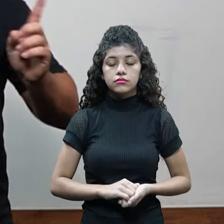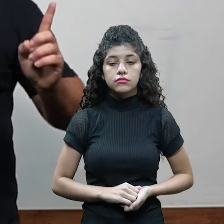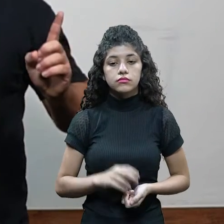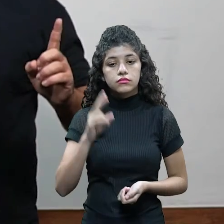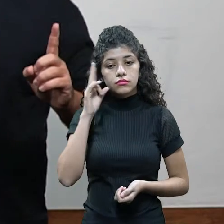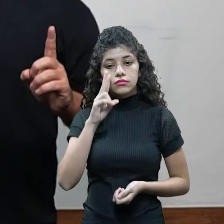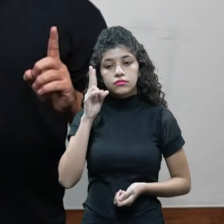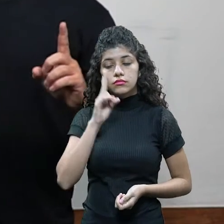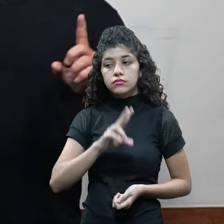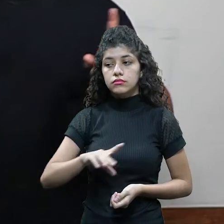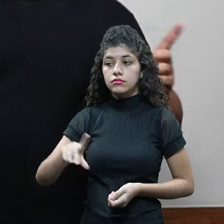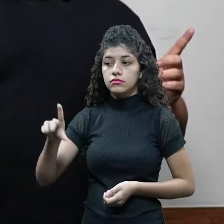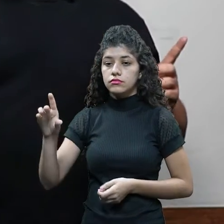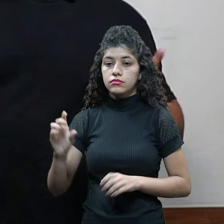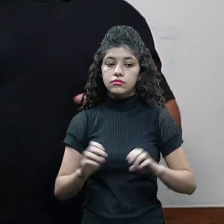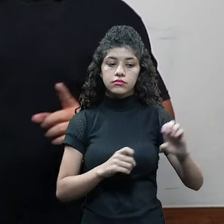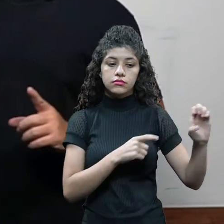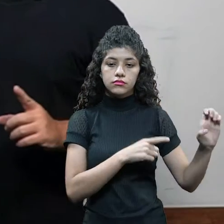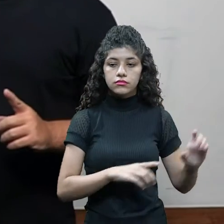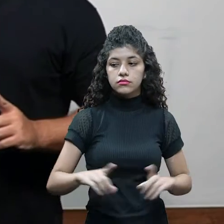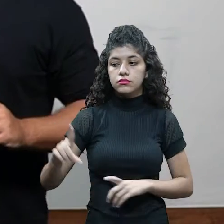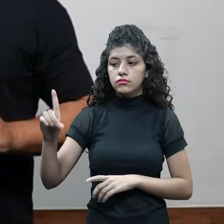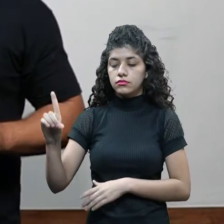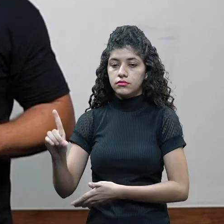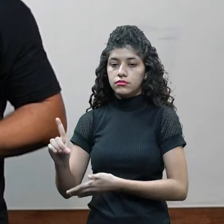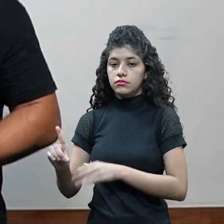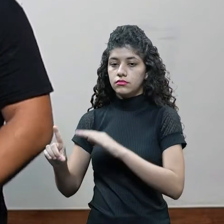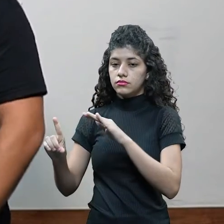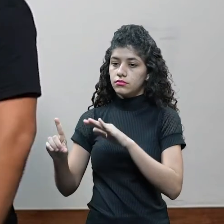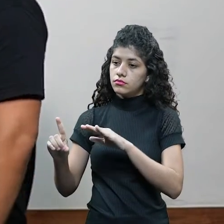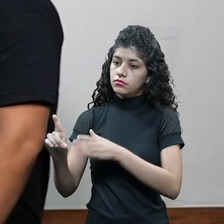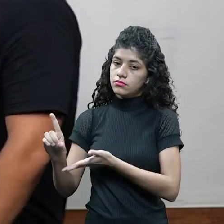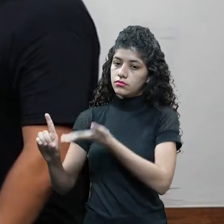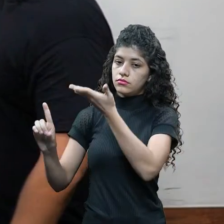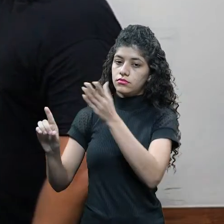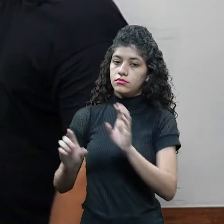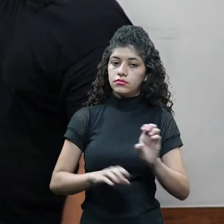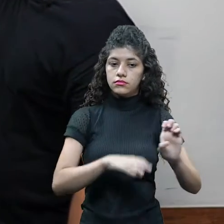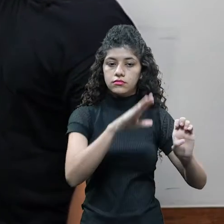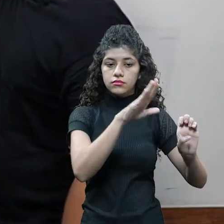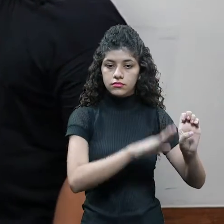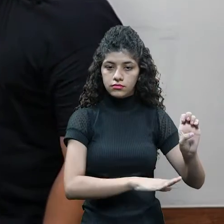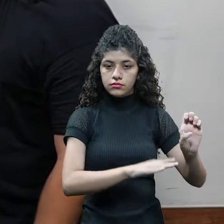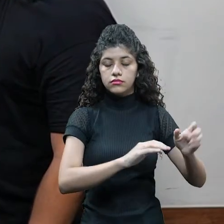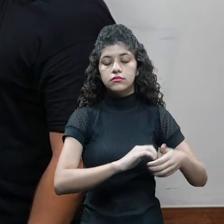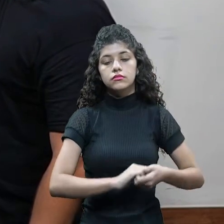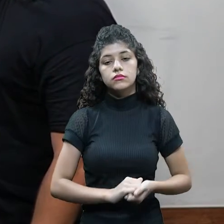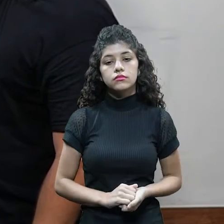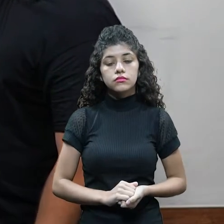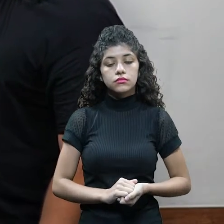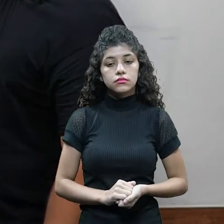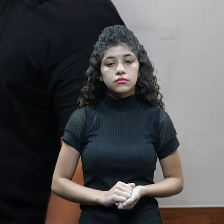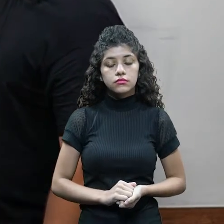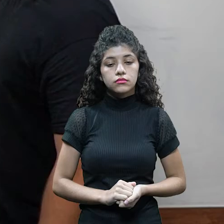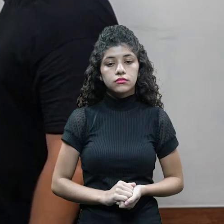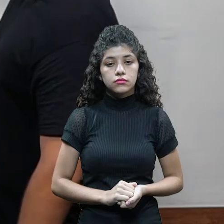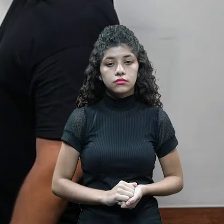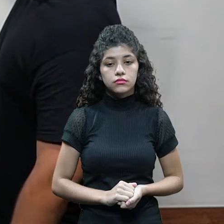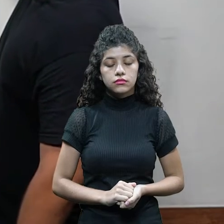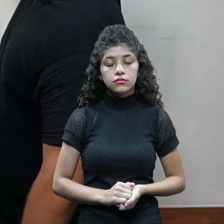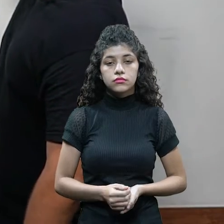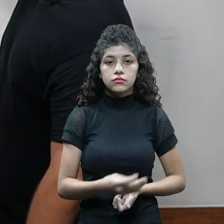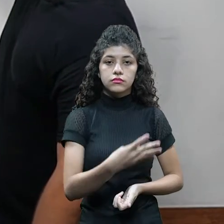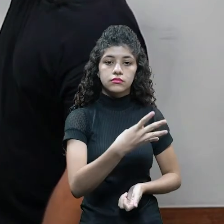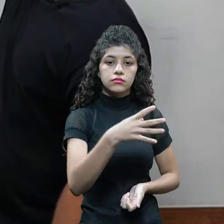Lembrando, esquerda, direita. Para um lado aumenta, para o outro lado vai diminuir. Então, foi claro? Então, eu peguei aqui os 45, que é